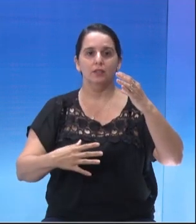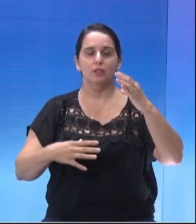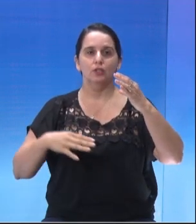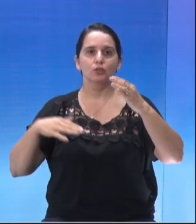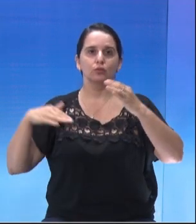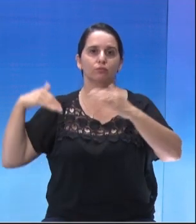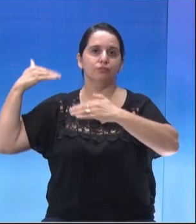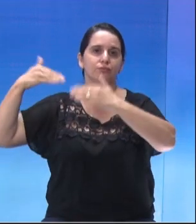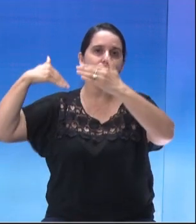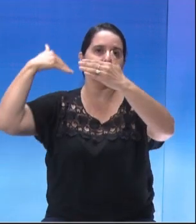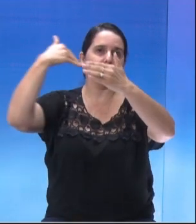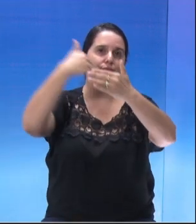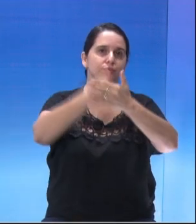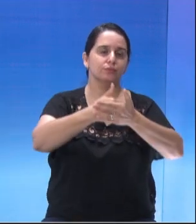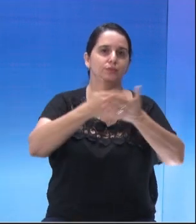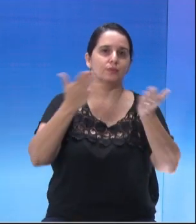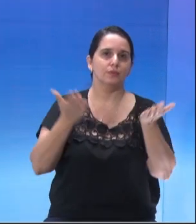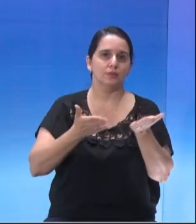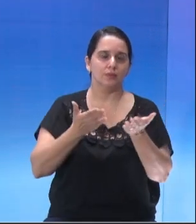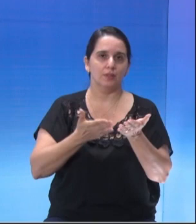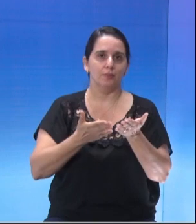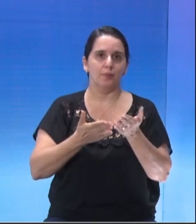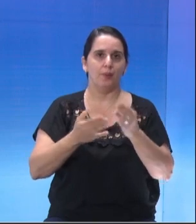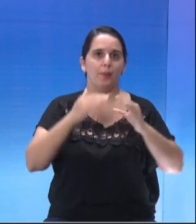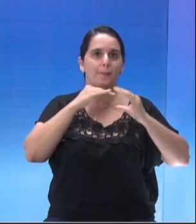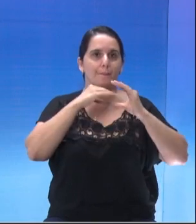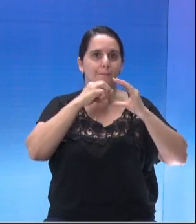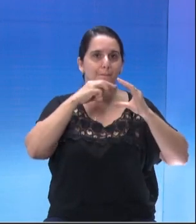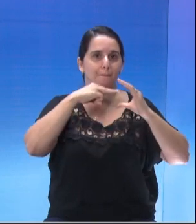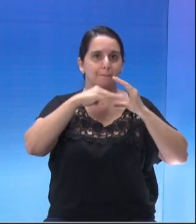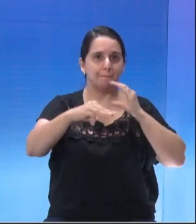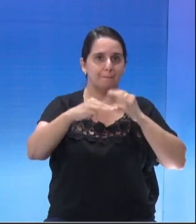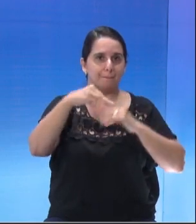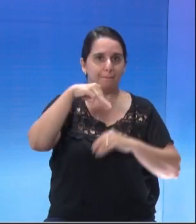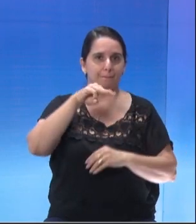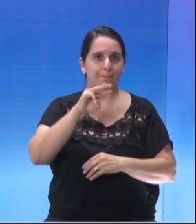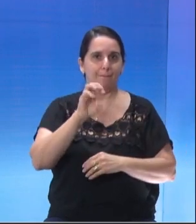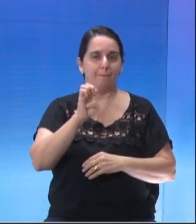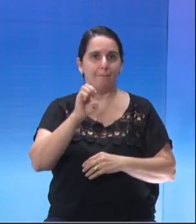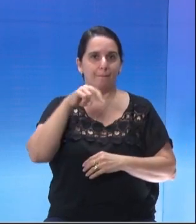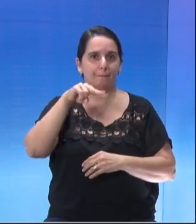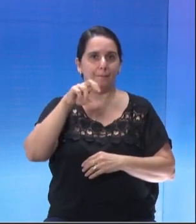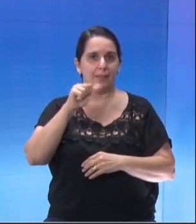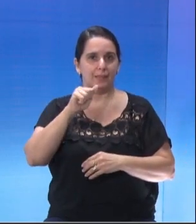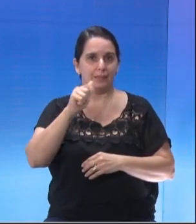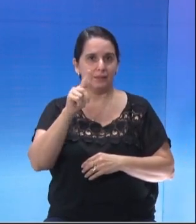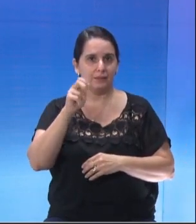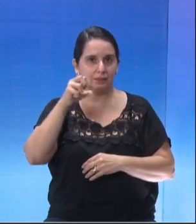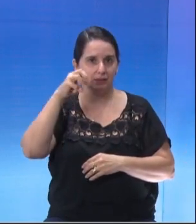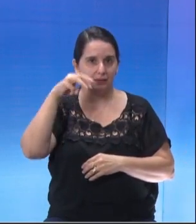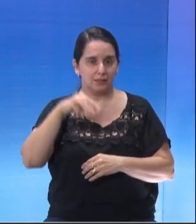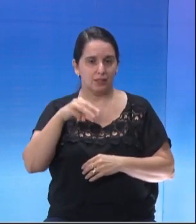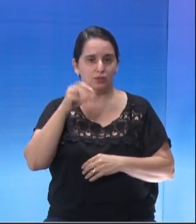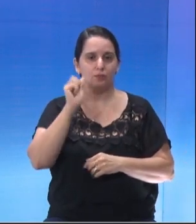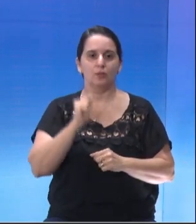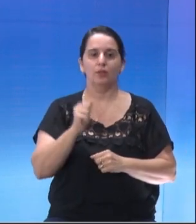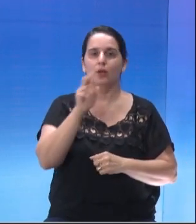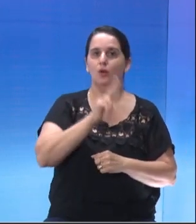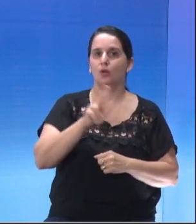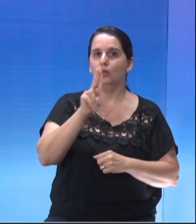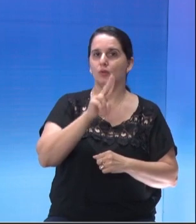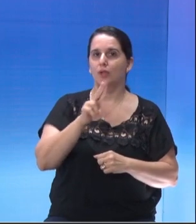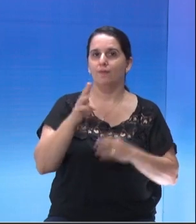tempos. Gente, gênero mensagem. Nós temos, então, a mensagem que nós podemos usar as mensagens